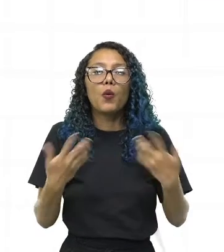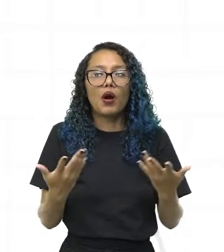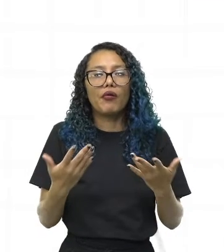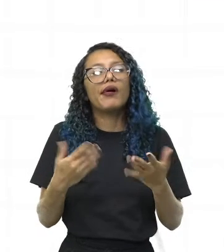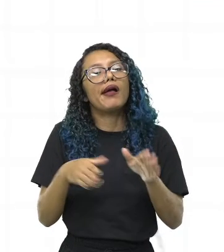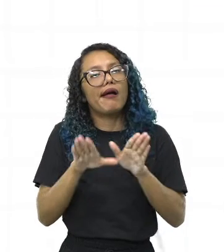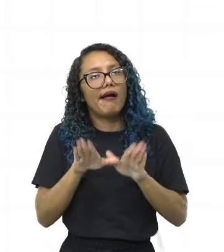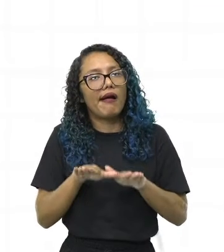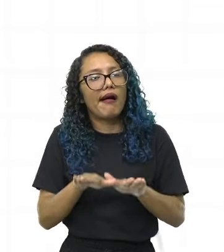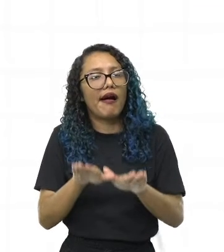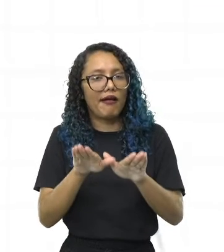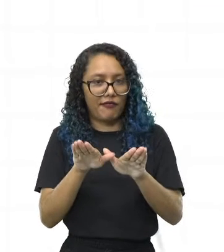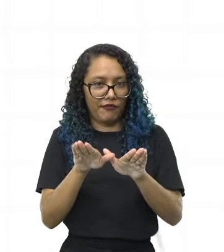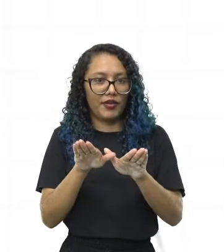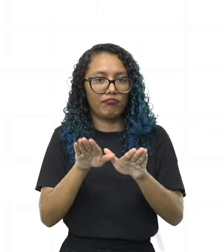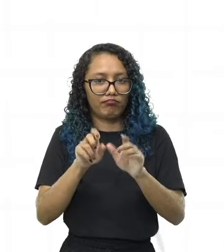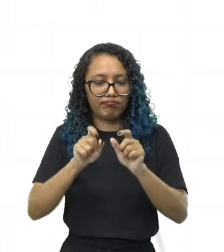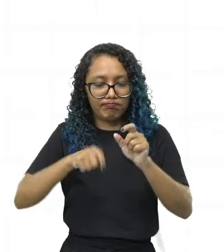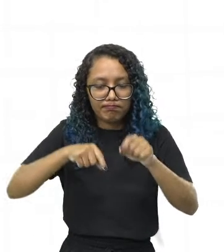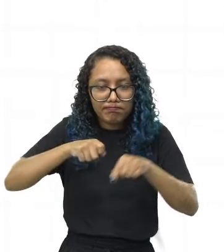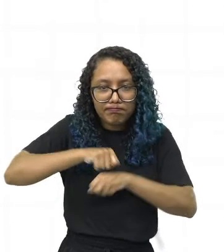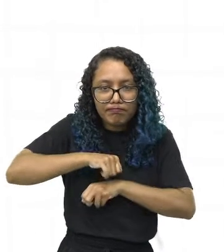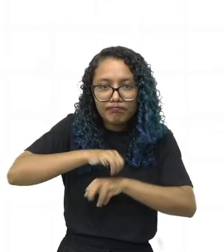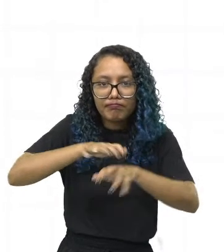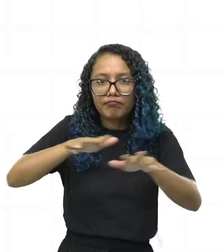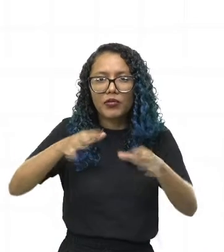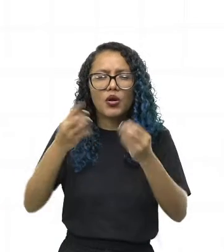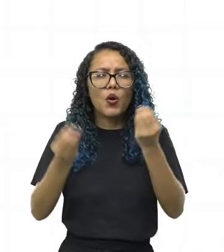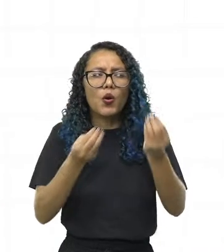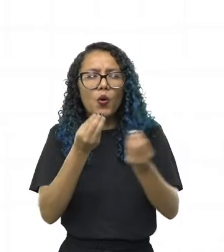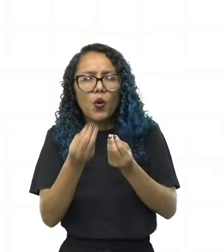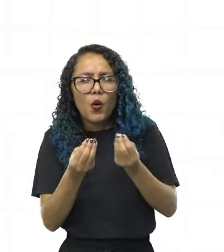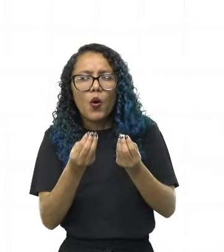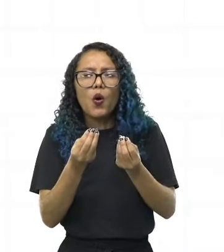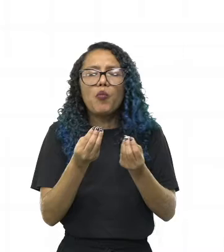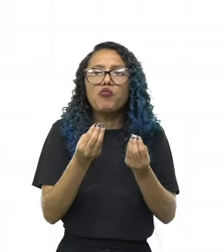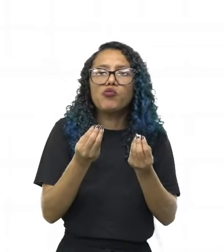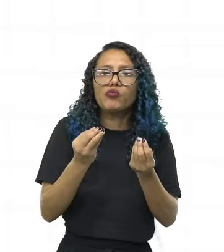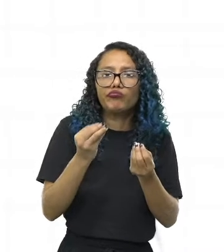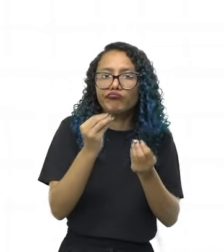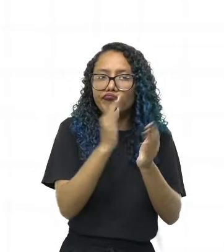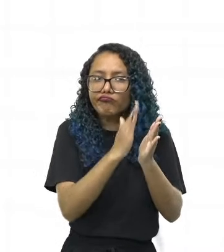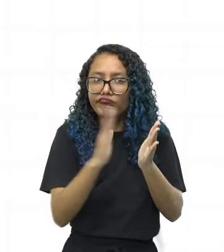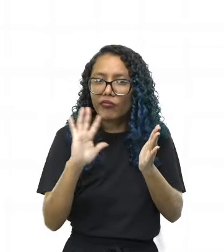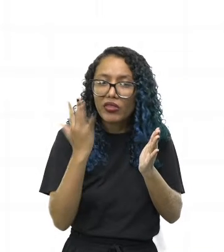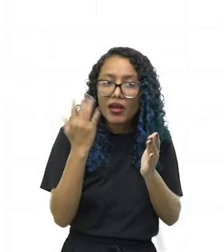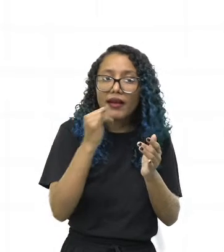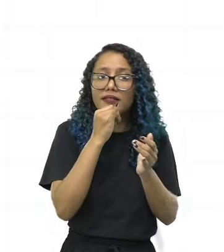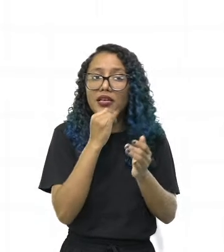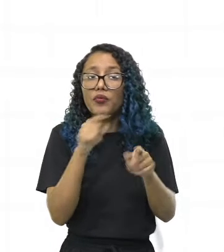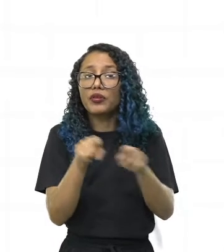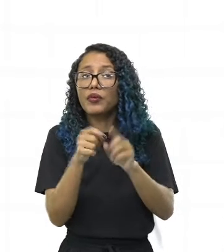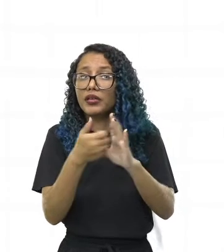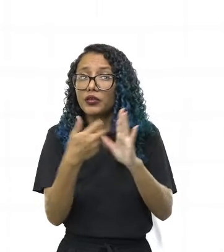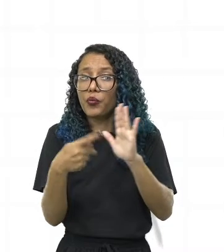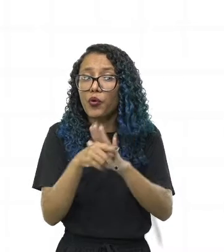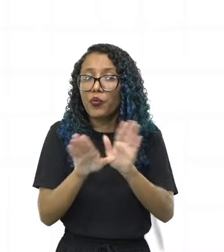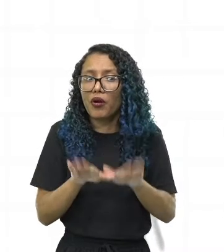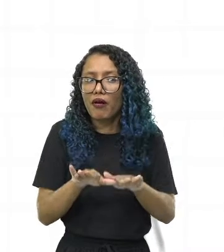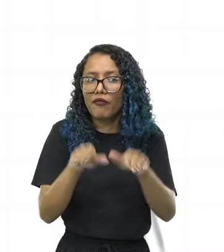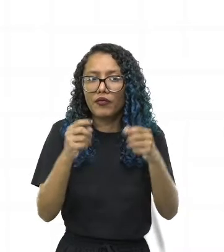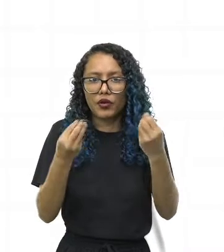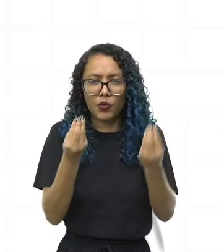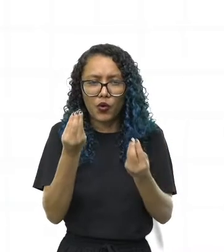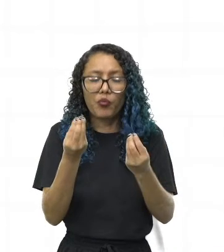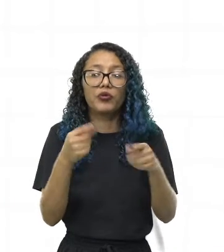de ver, tá? Como acontece, exemplos e características de algumas aves. A progressão temática no texto se